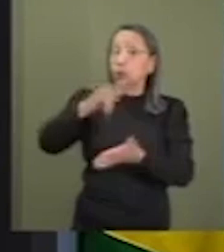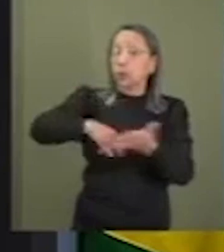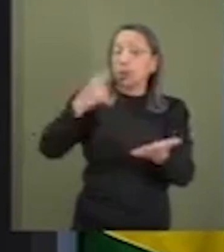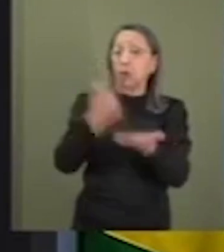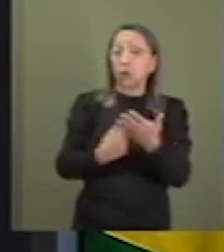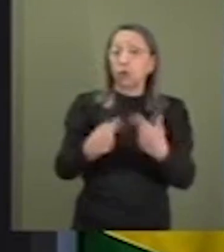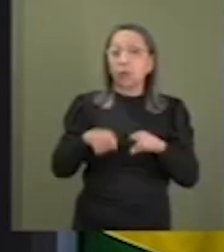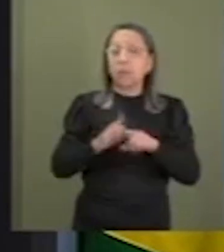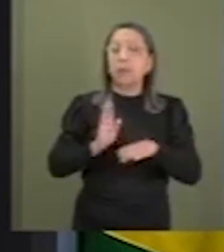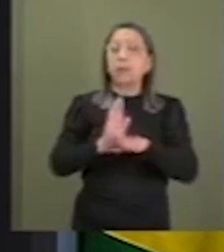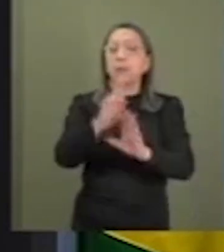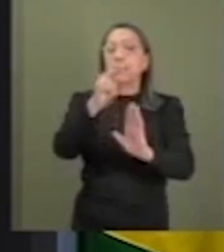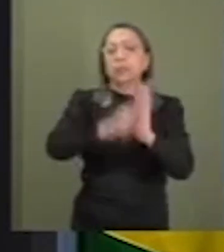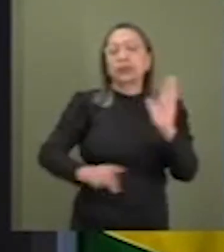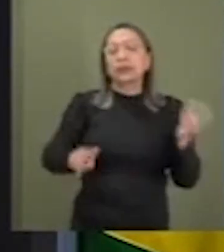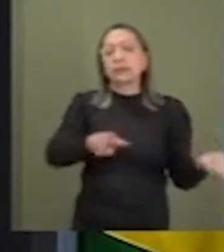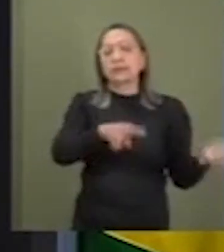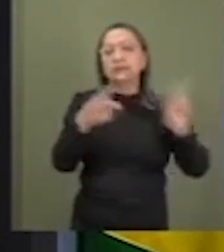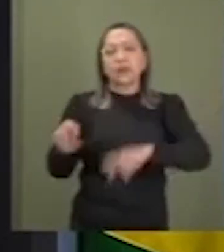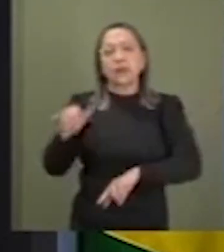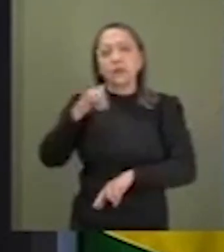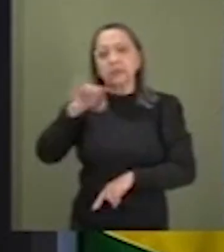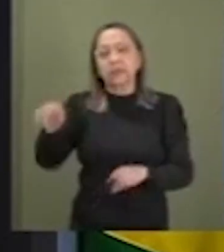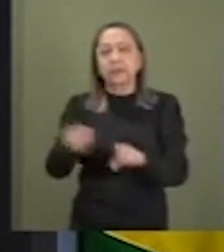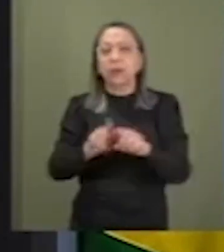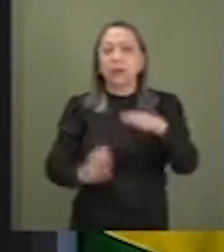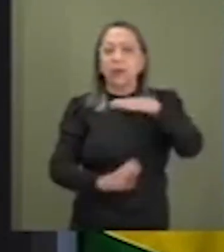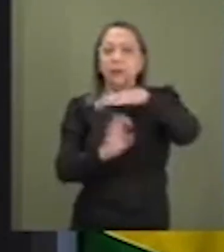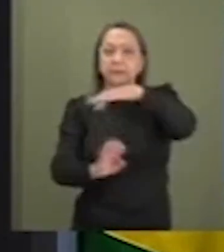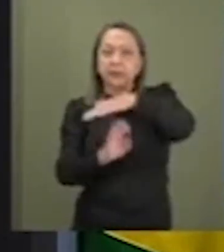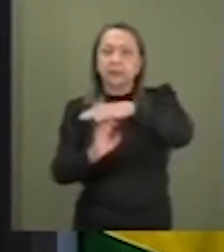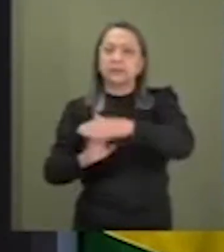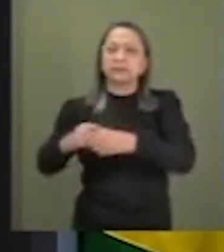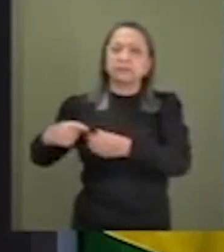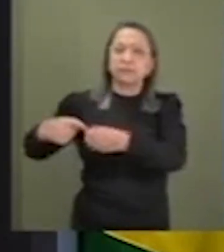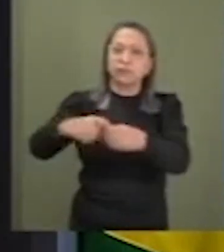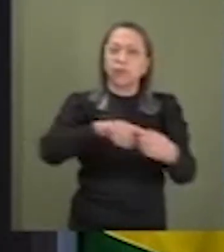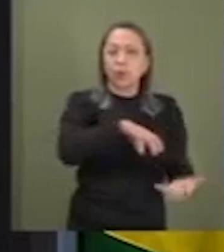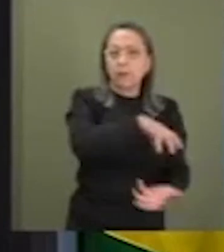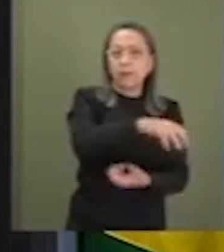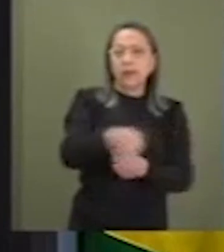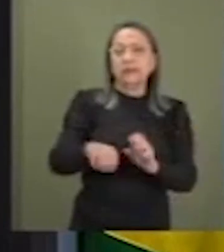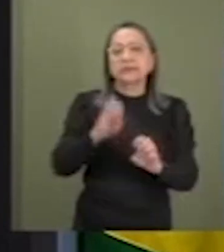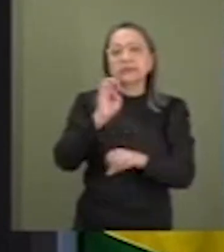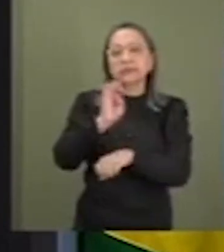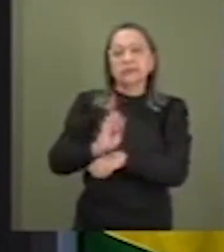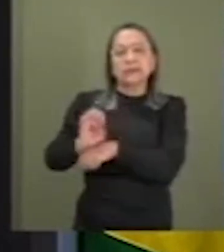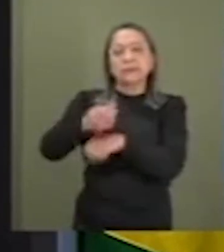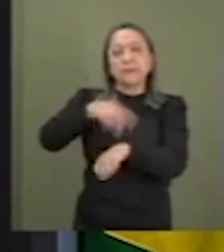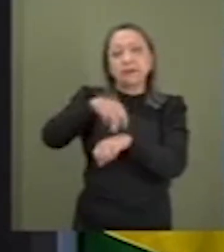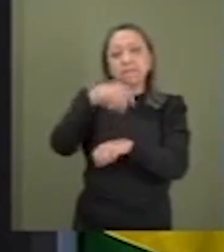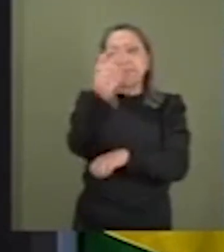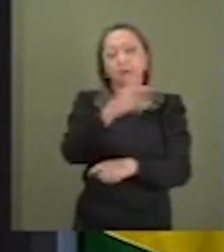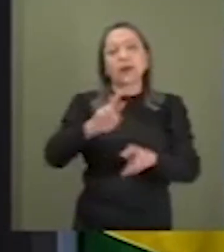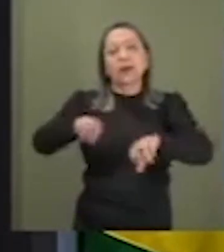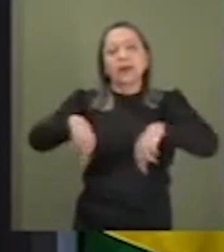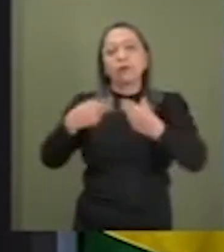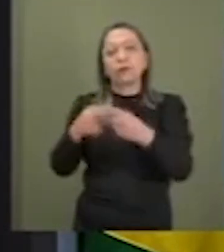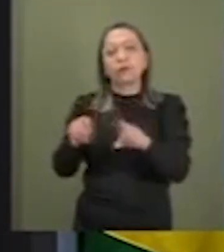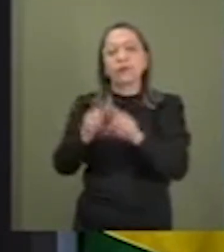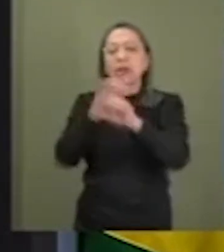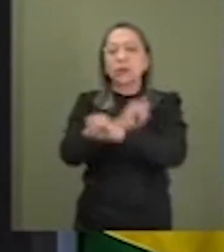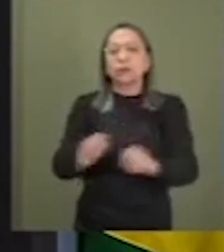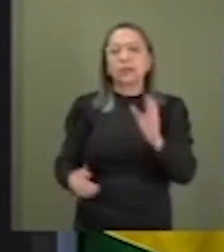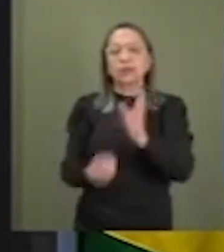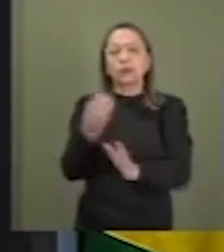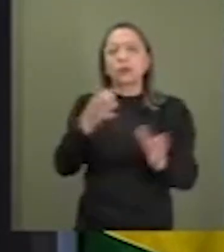cooperação para projetos da transição energética com empresas cogêneres globais e estatais estrangeiras. Reunião executiva, anúncio de criação